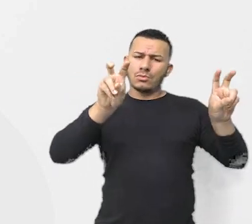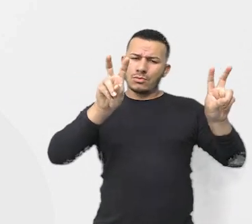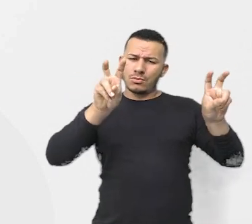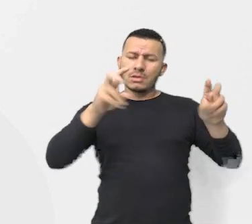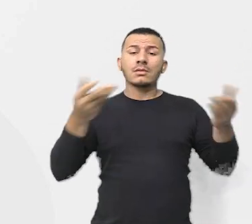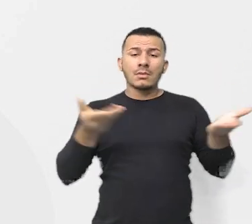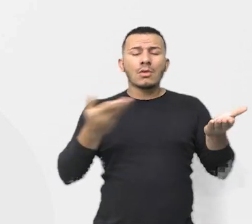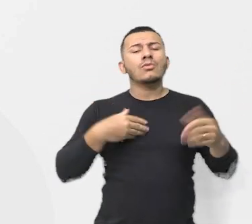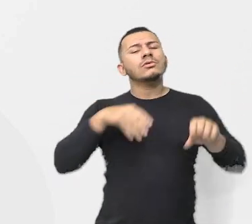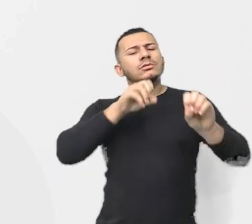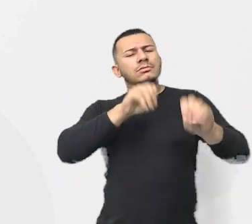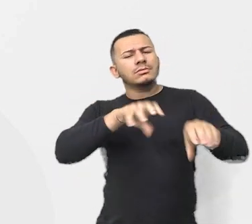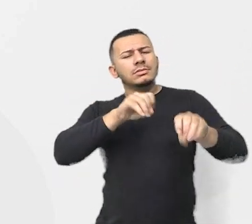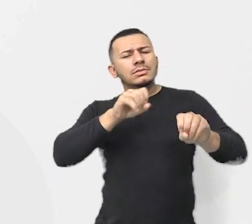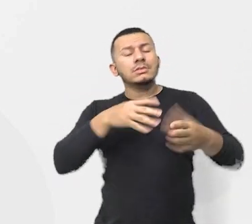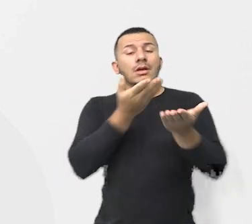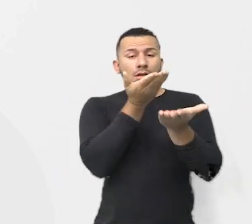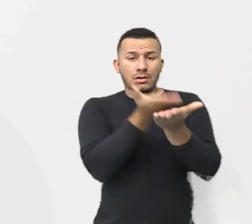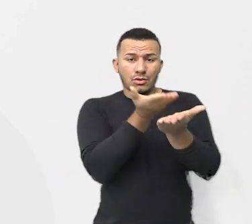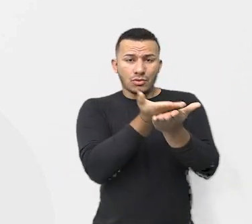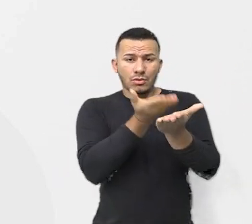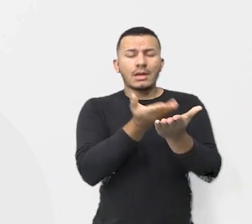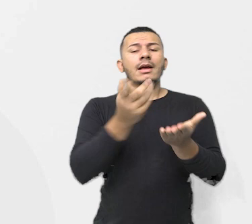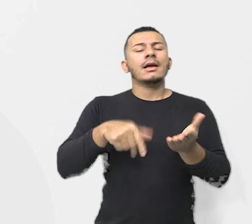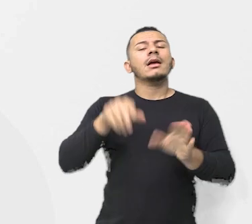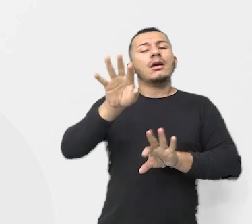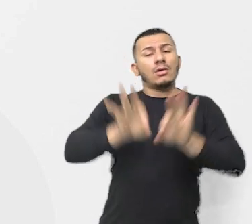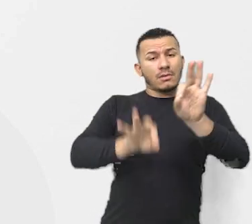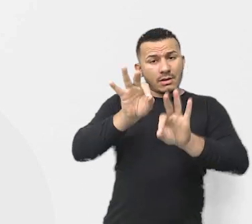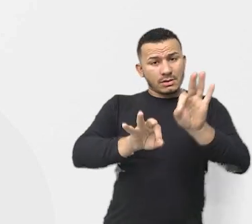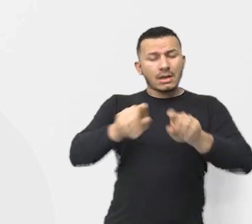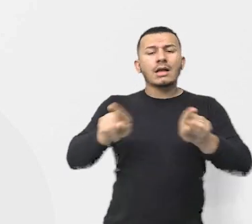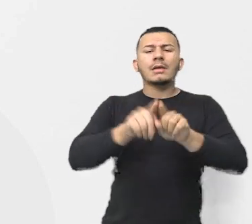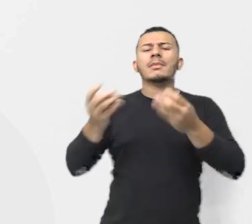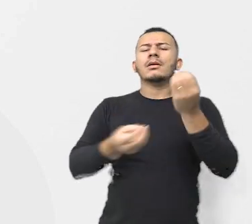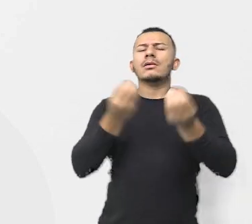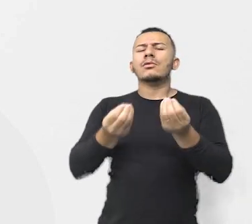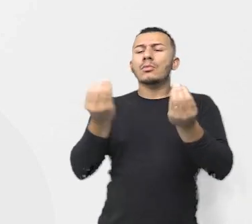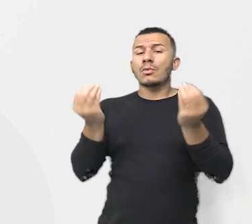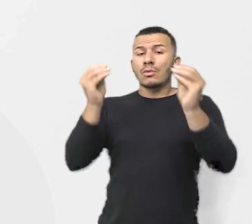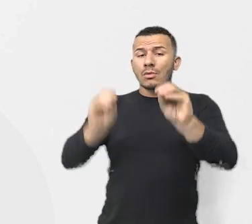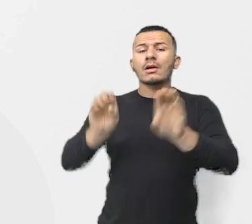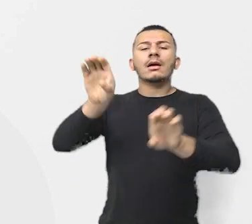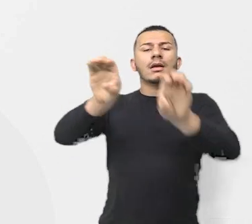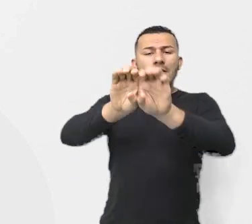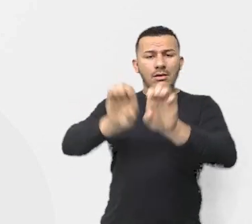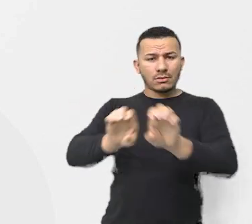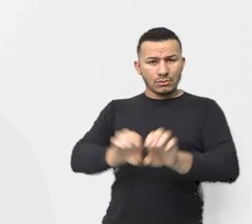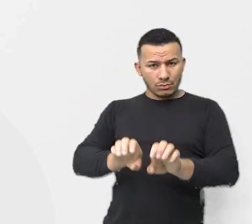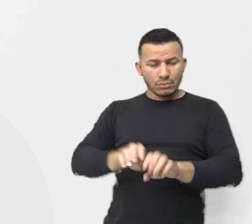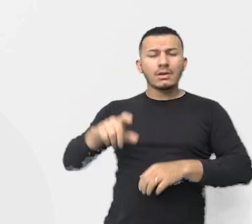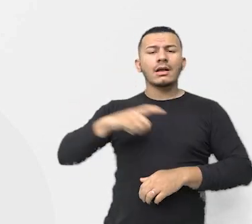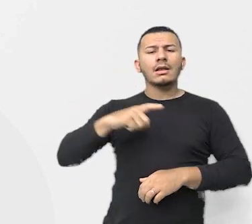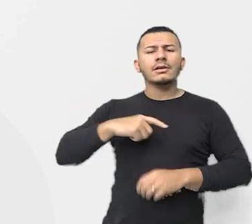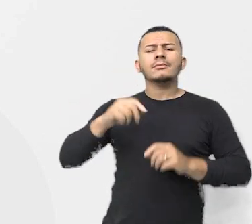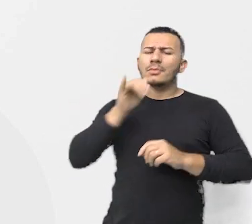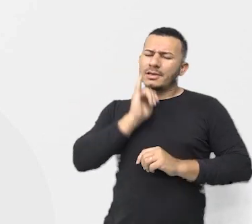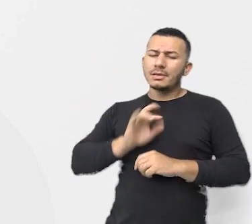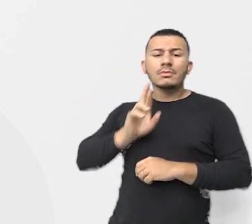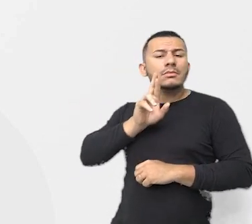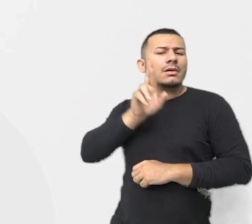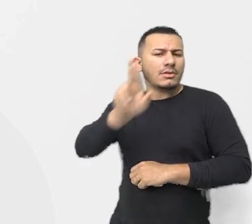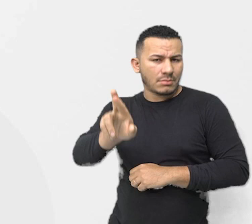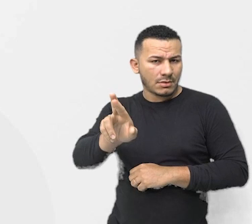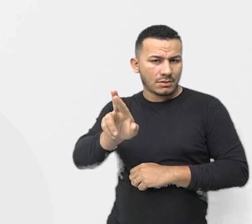estamos tratando, a elaborar e estruturar uma resposta, uma possível